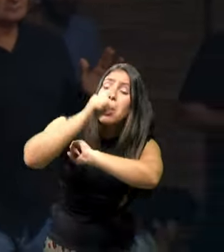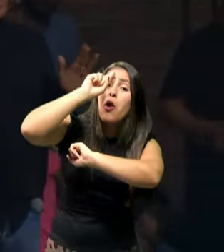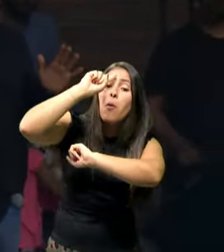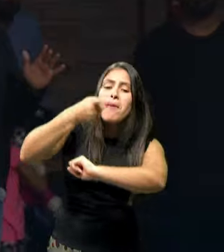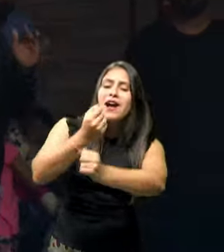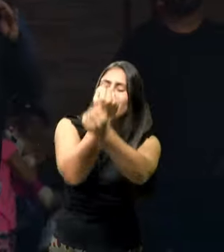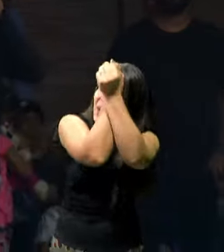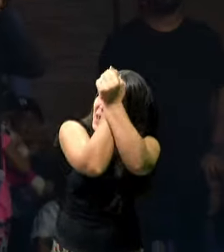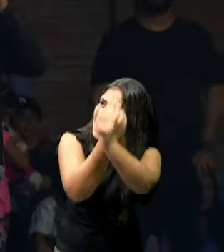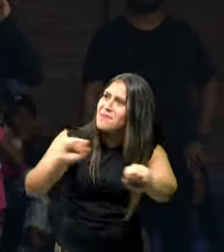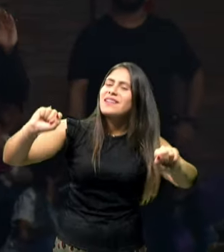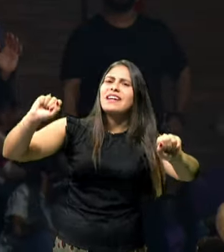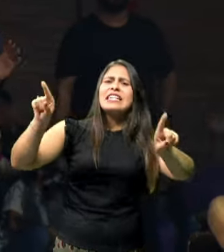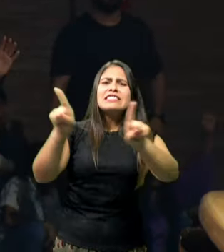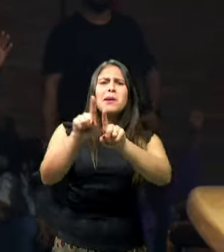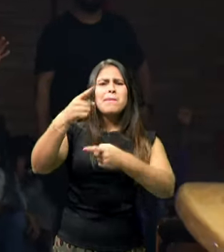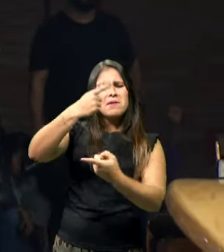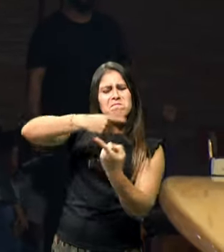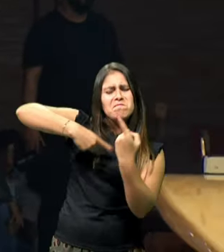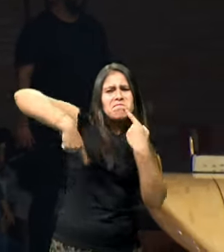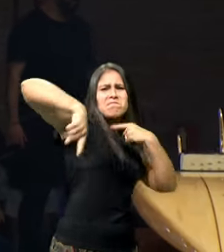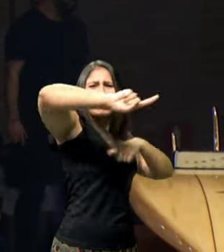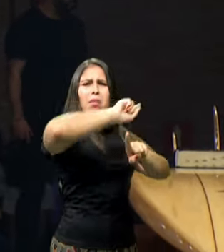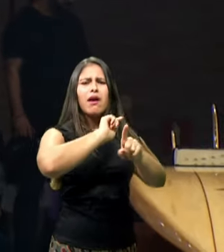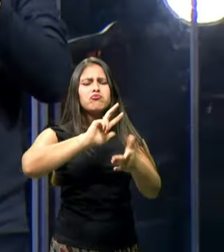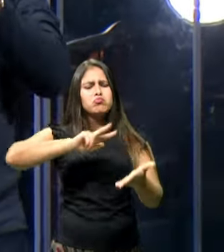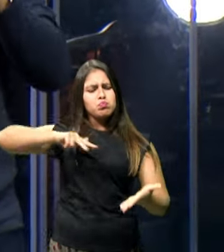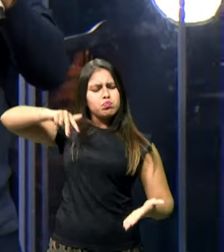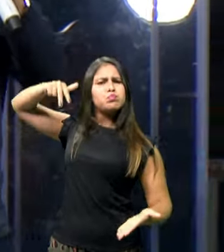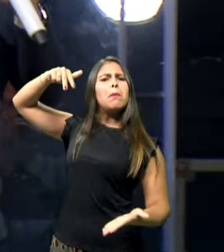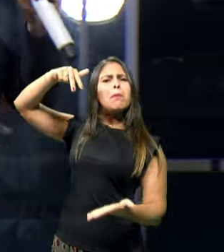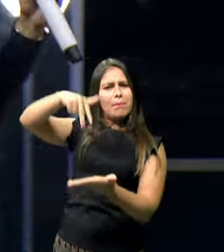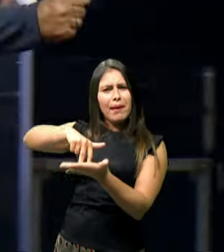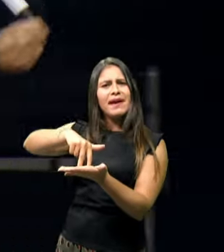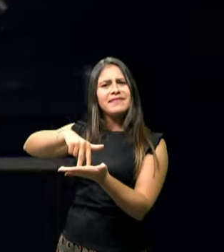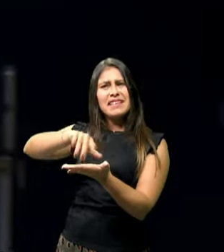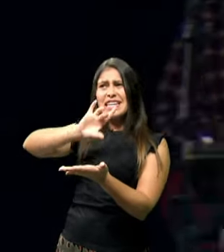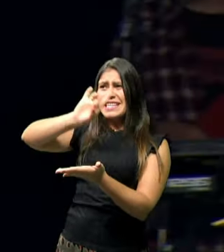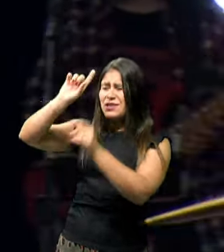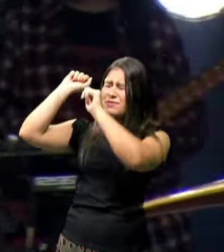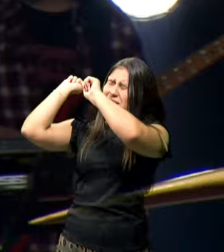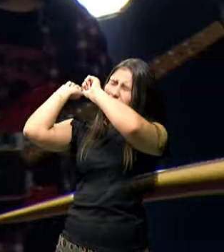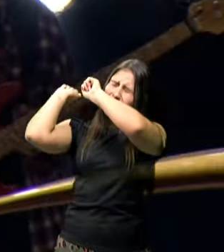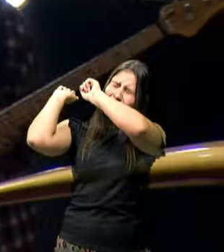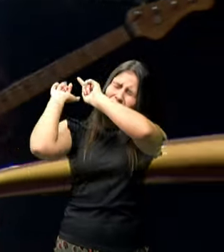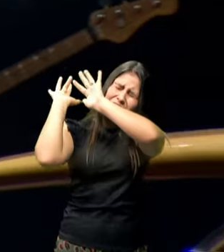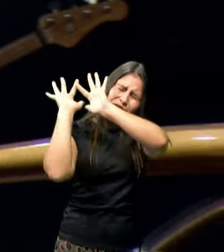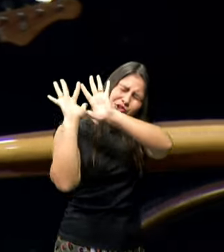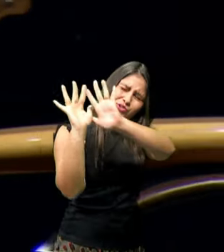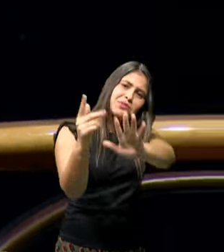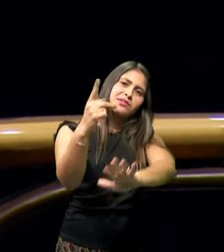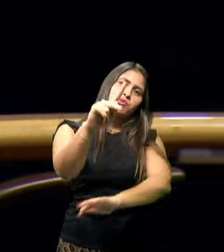Senhor te liberte, te restaure, te levante. O Senhor te abençoa.